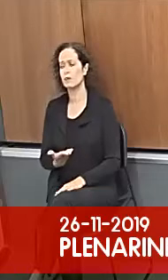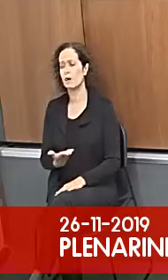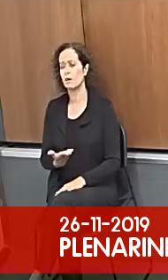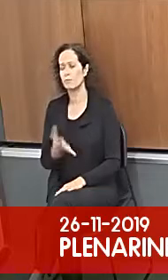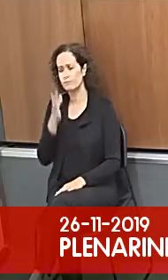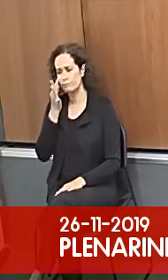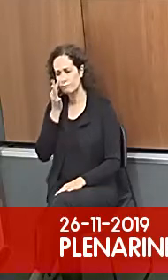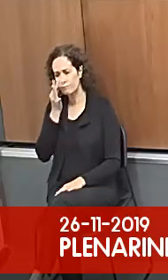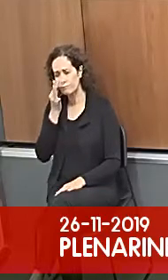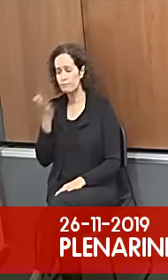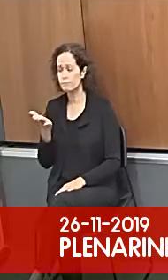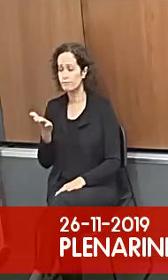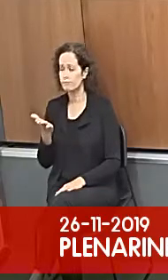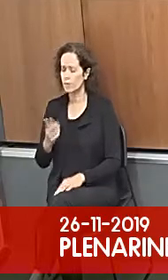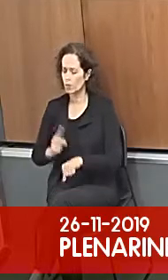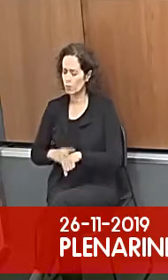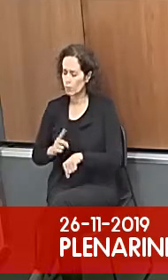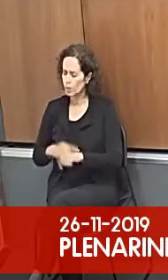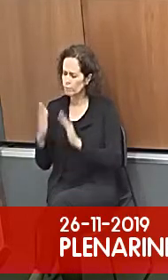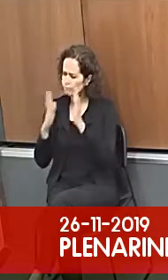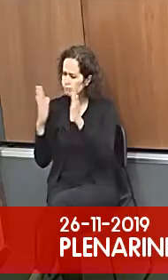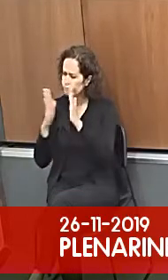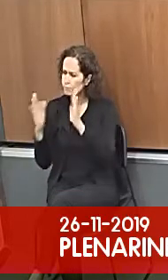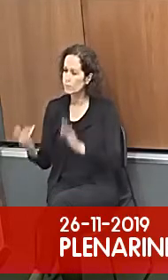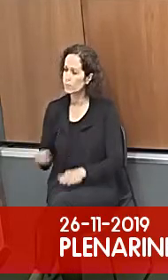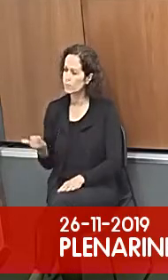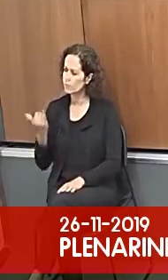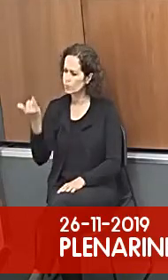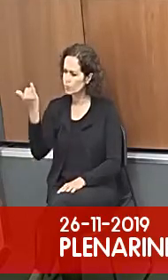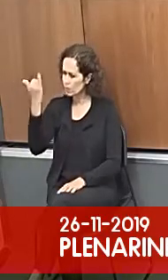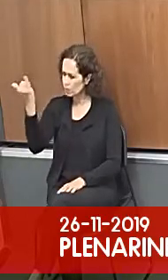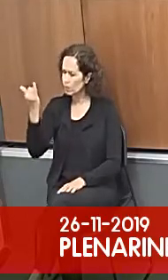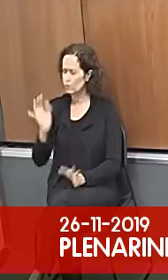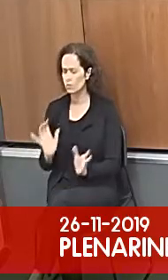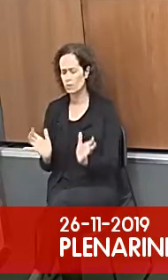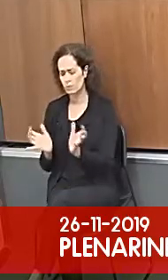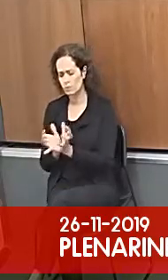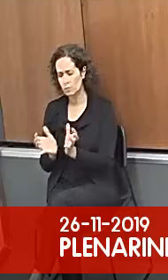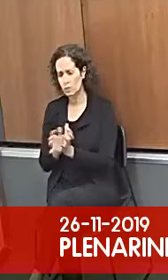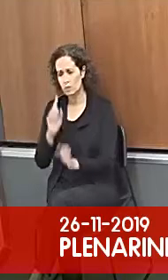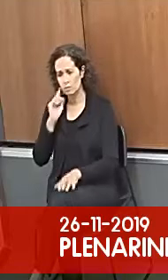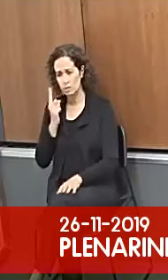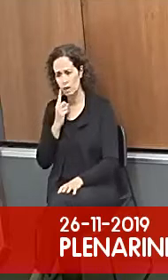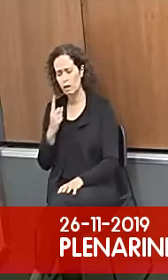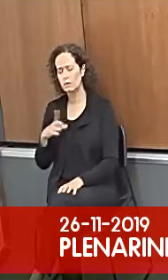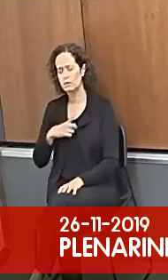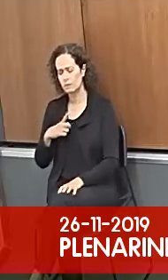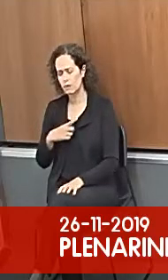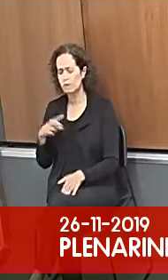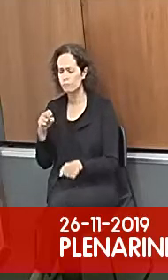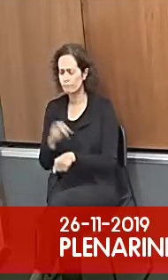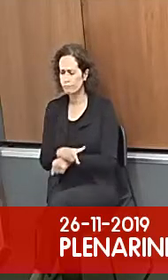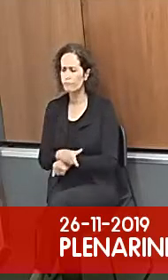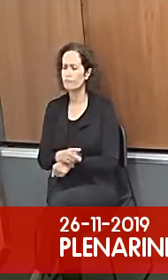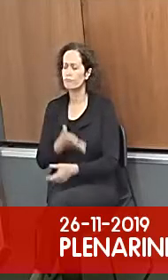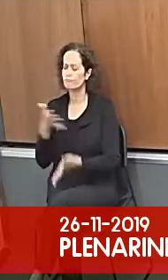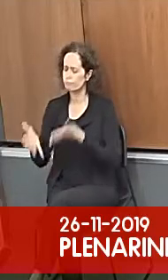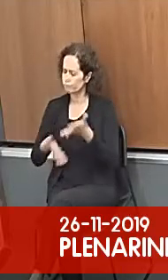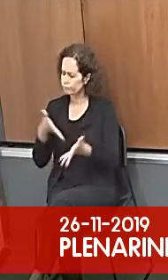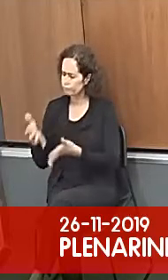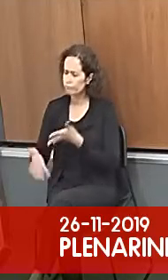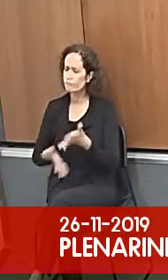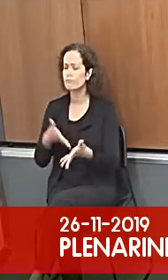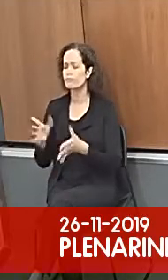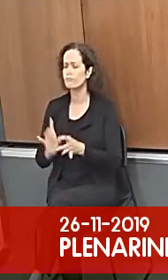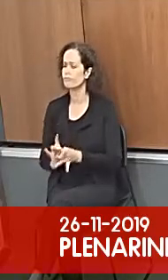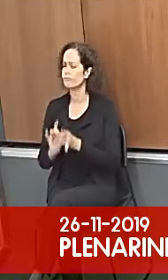Ok? Esse é um momento muito importante para que toda a comunidade tenha acesso, tenha vez, tenha voz